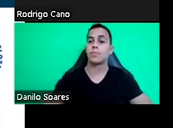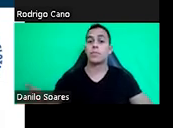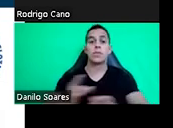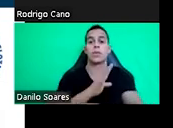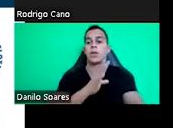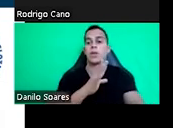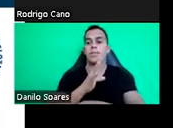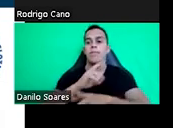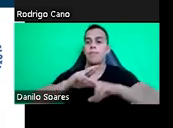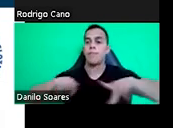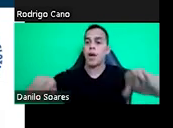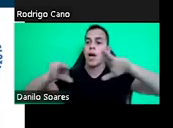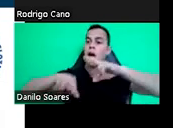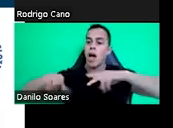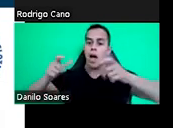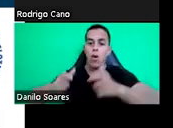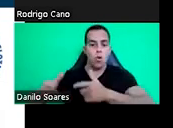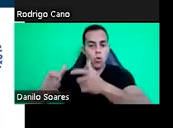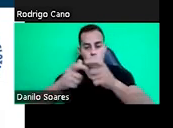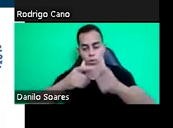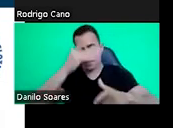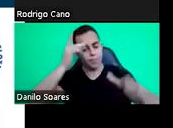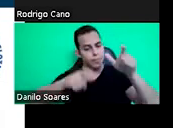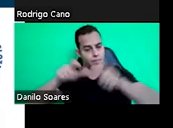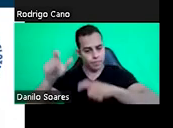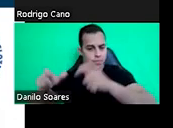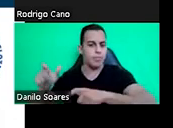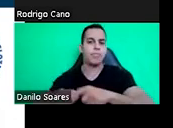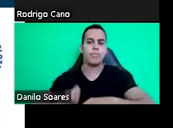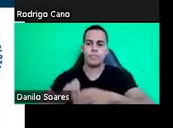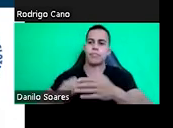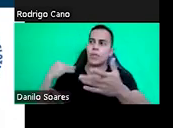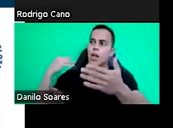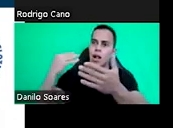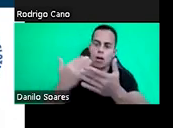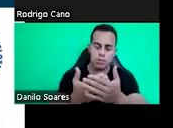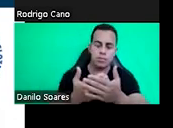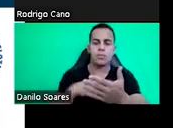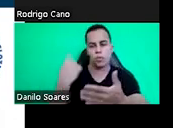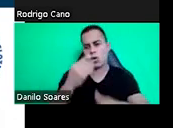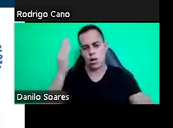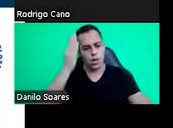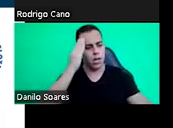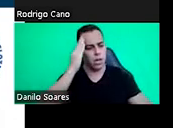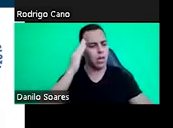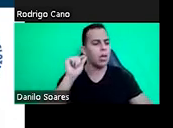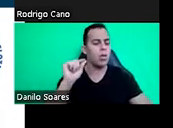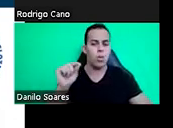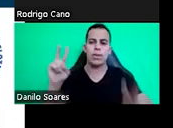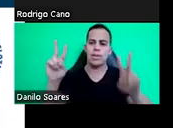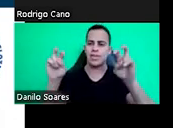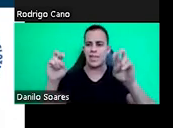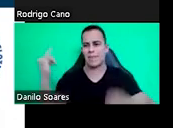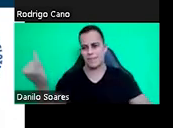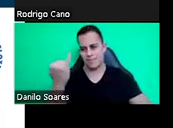das variáveis ambientais que o indivíduo é exposto ao longo da vida. E a gente sabe que esse tema é bastante importante